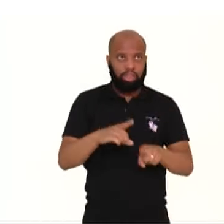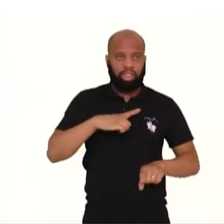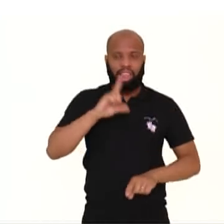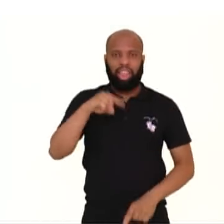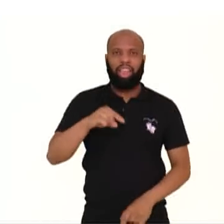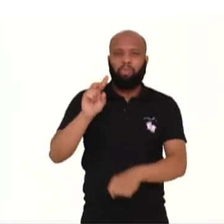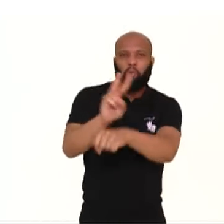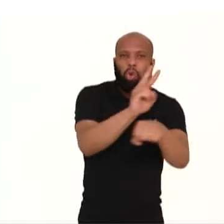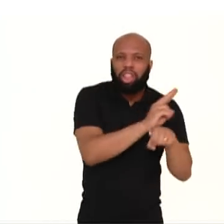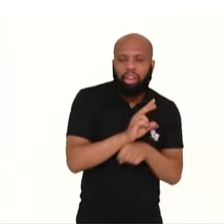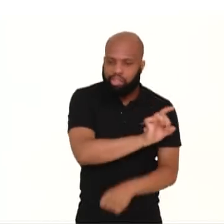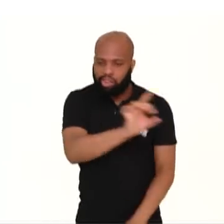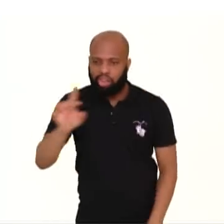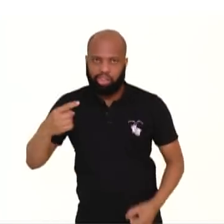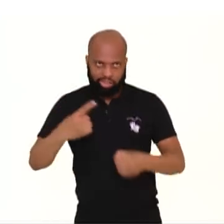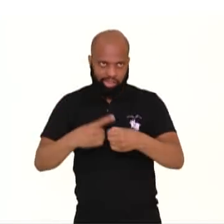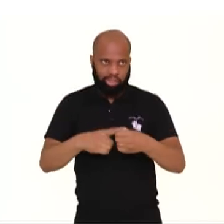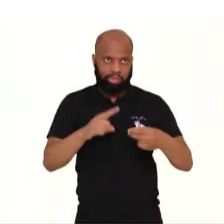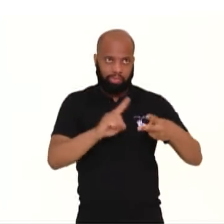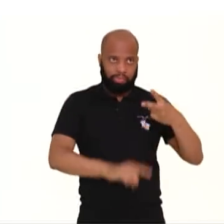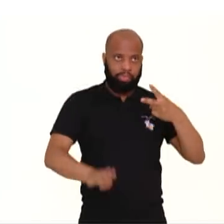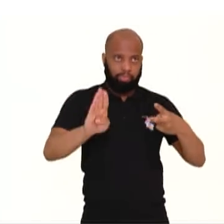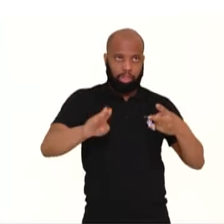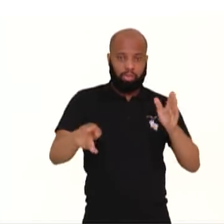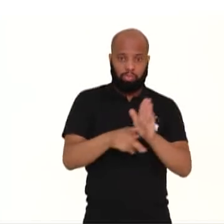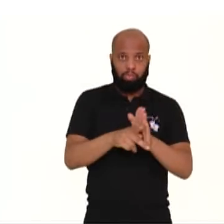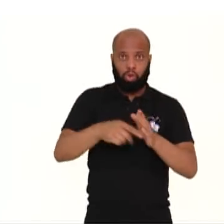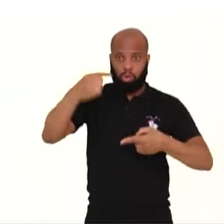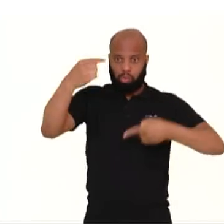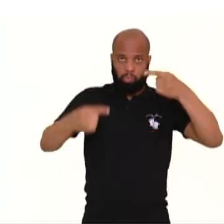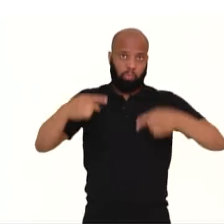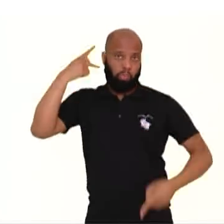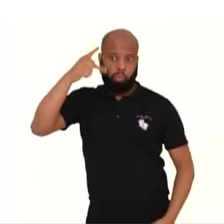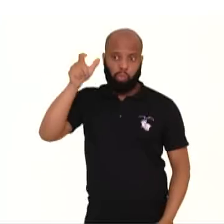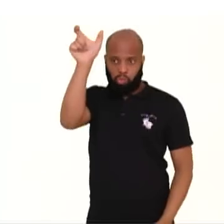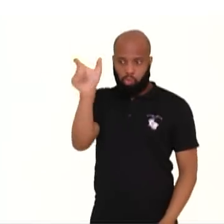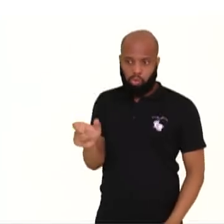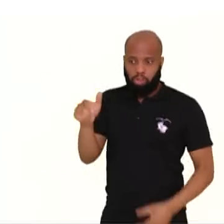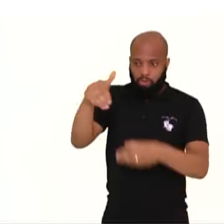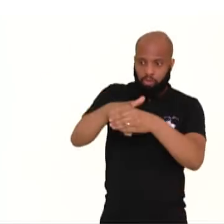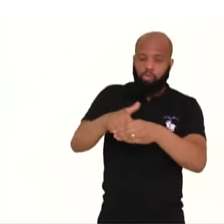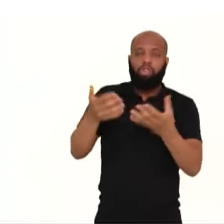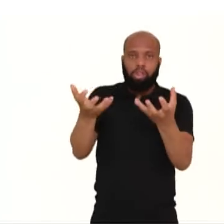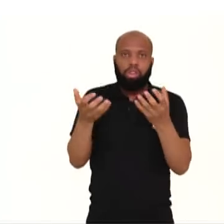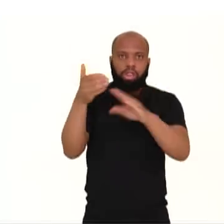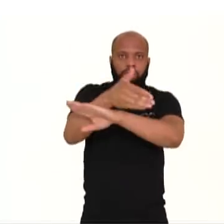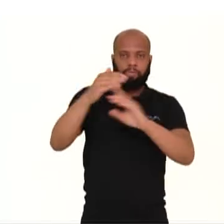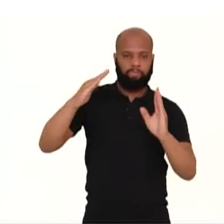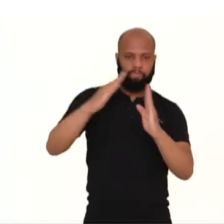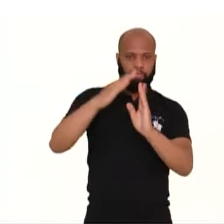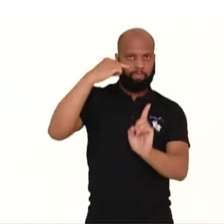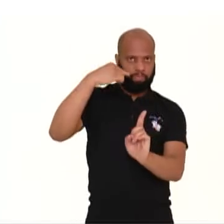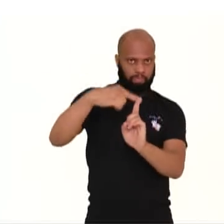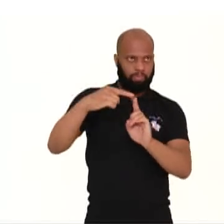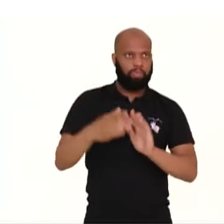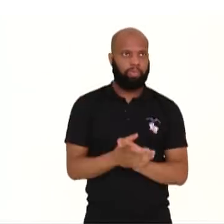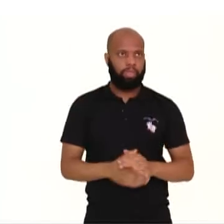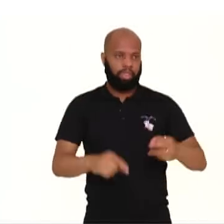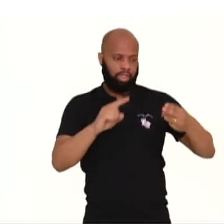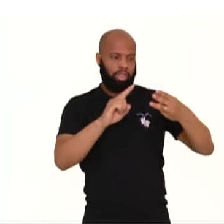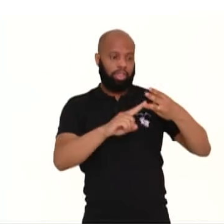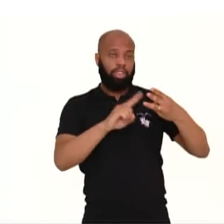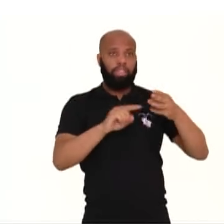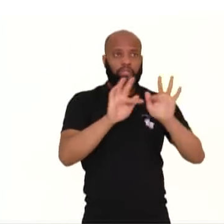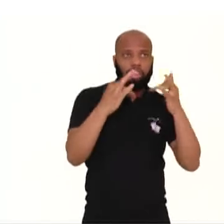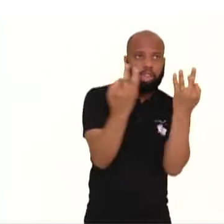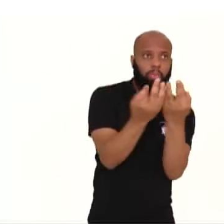políades. B, praticada por políticos, que em busca de votos frequentavam as igrejas. C,